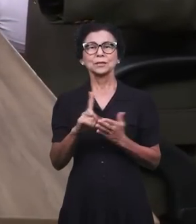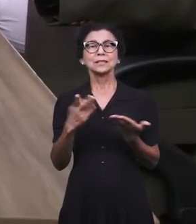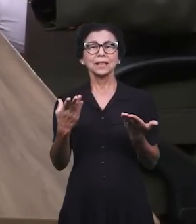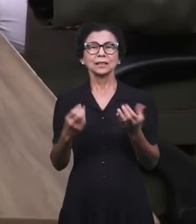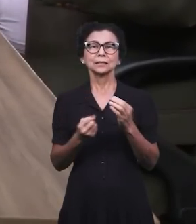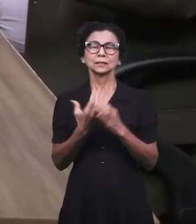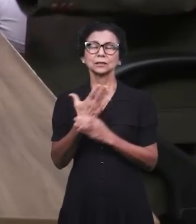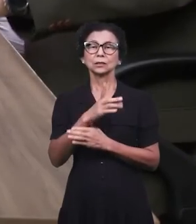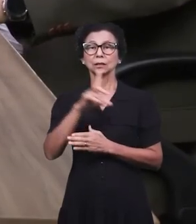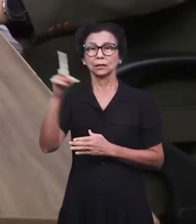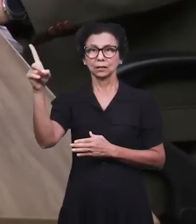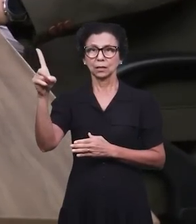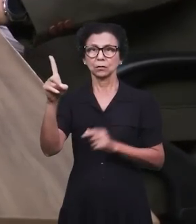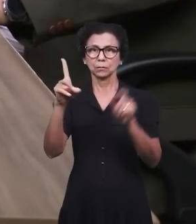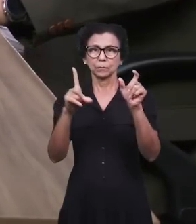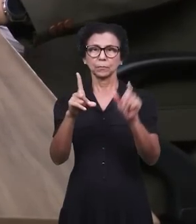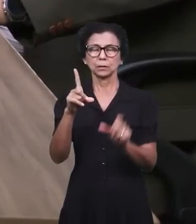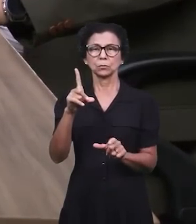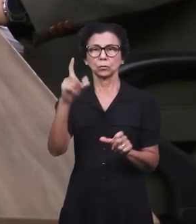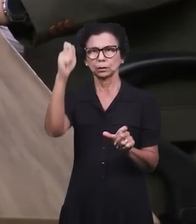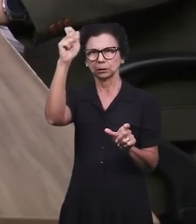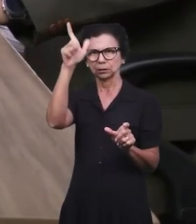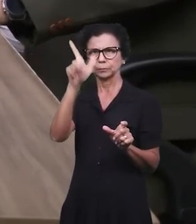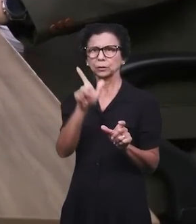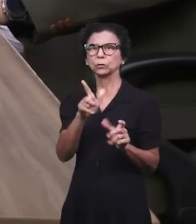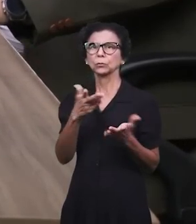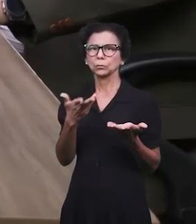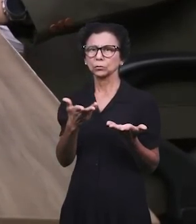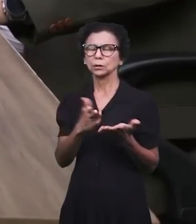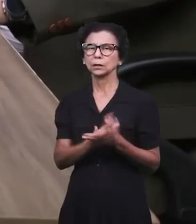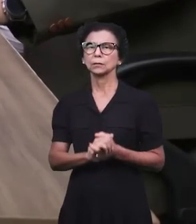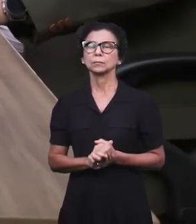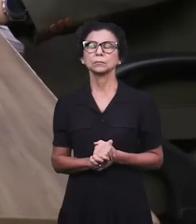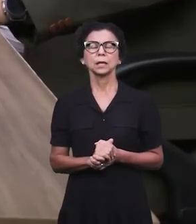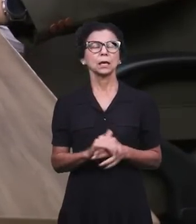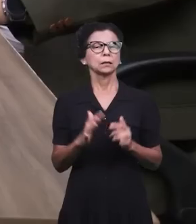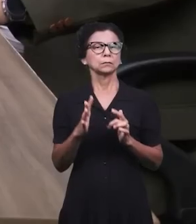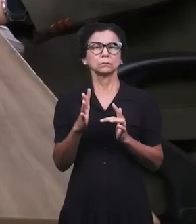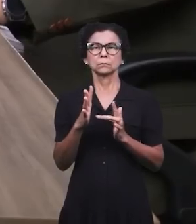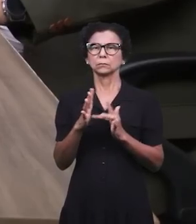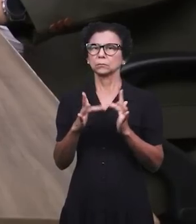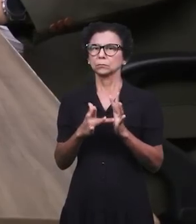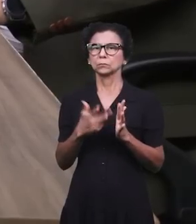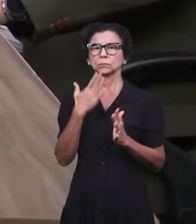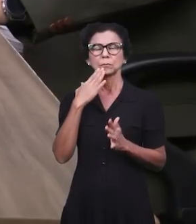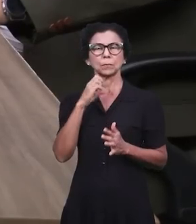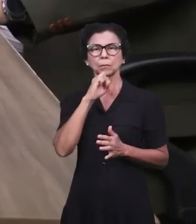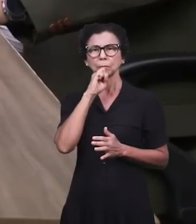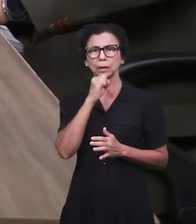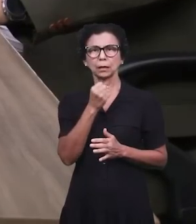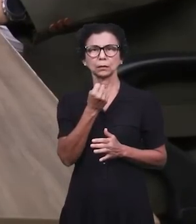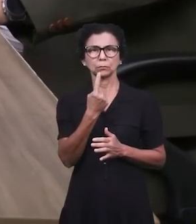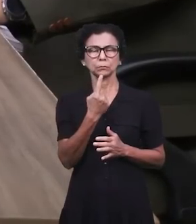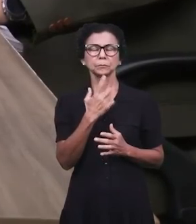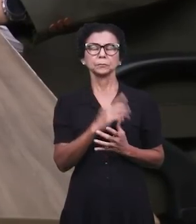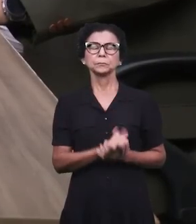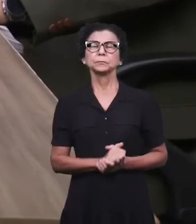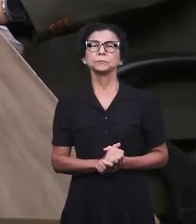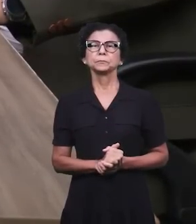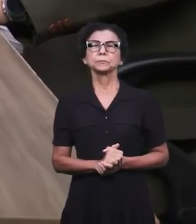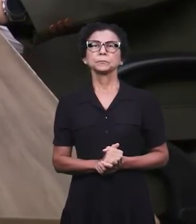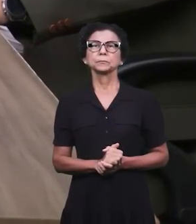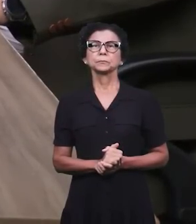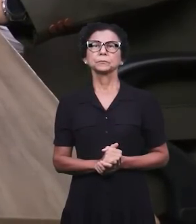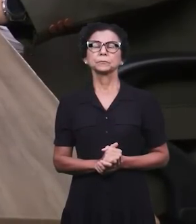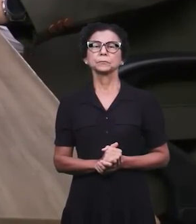né? Mas o autor é um só, que é o Senhor Jesus, é Muito o bom. Pai. Muito bem. Trouxe a palavra, né? Há outros textos também que a gente poderia mencionar